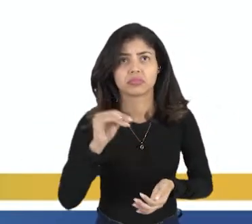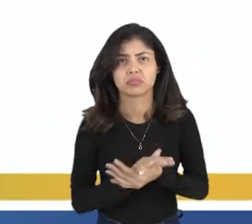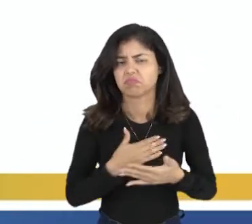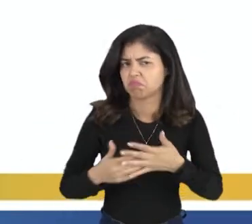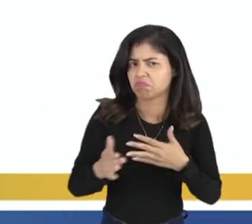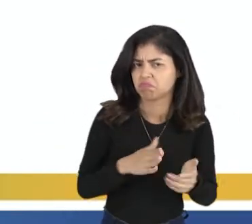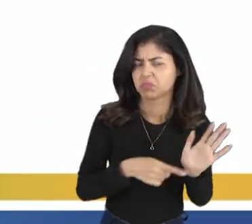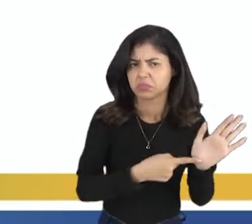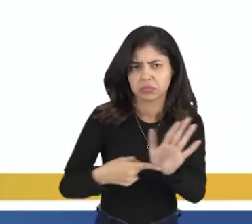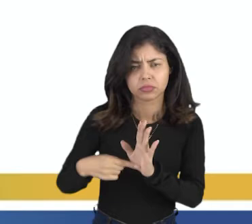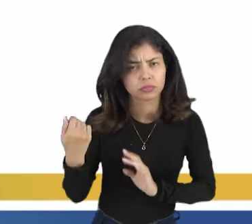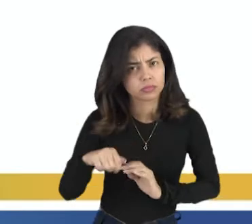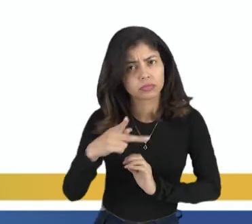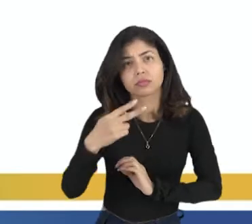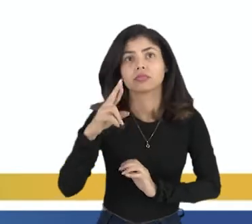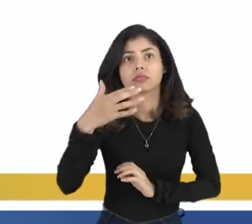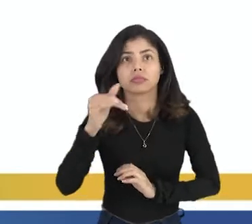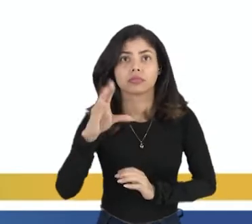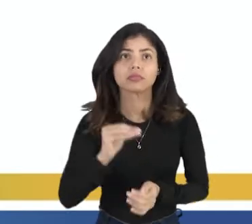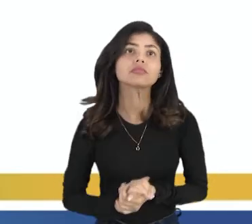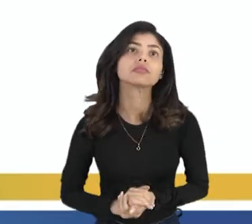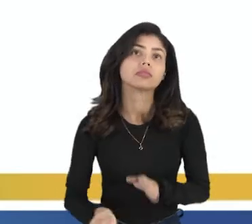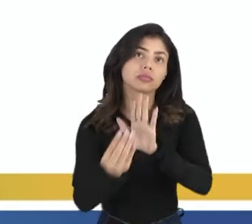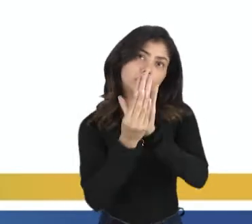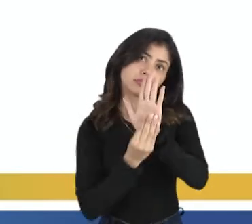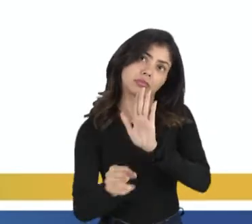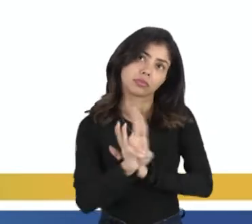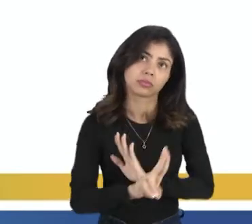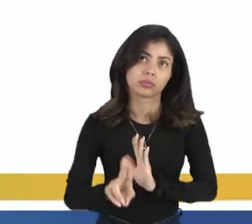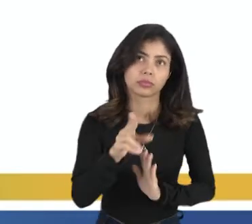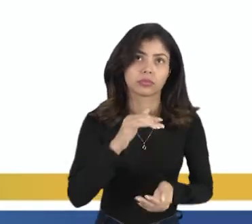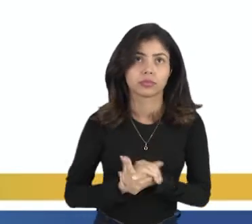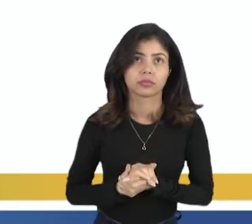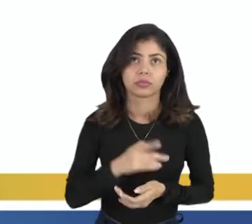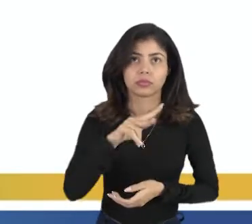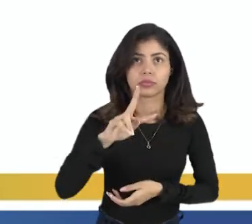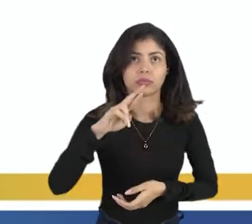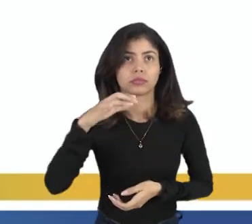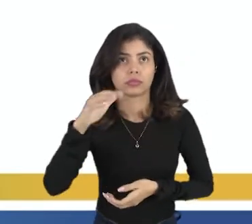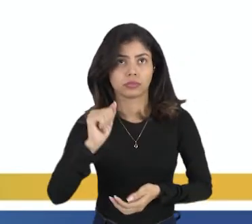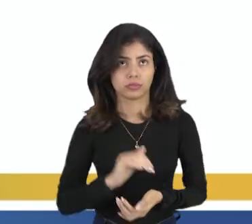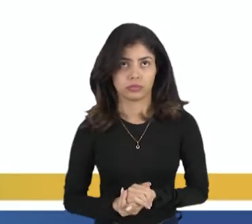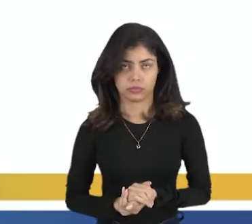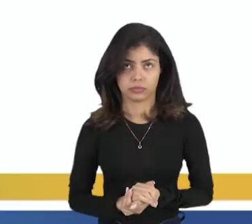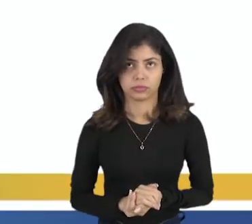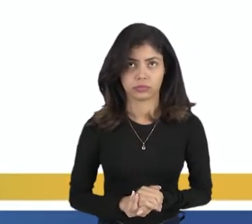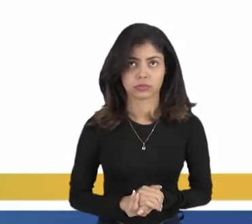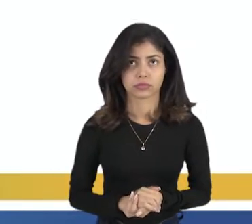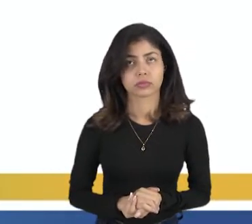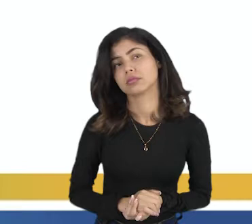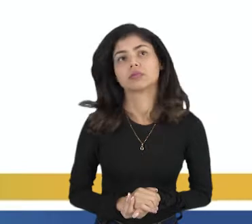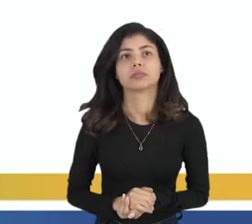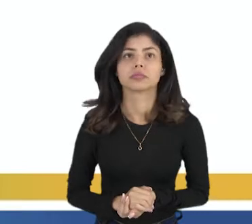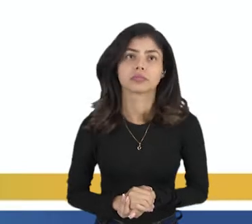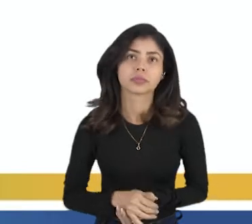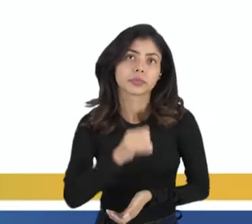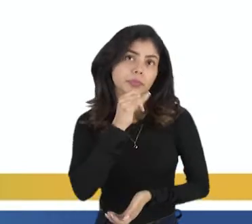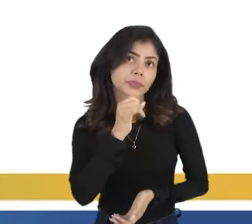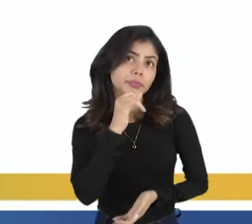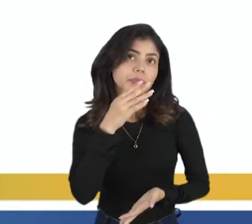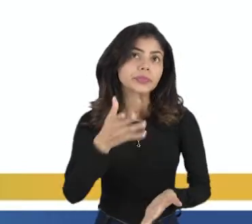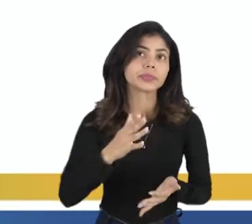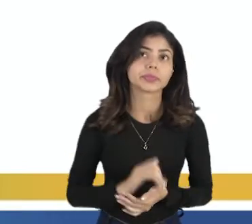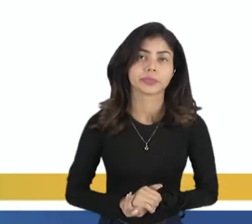setores e não dependem de proporções. Os dados eles são indicados na posição vertical, né? Então, observe aí o